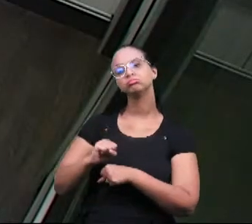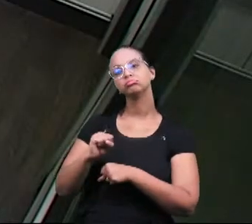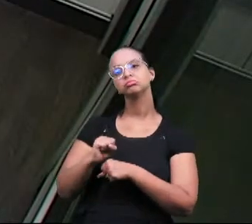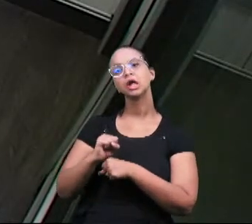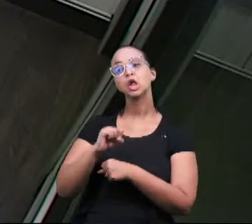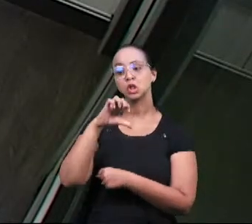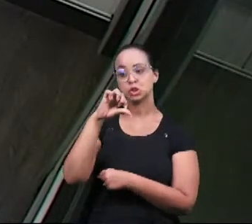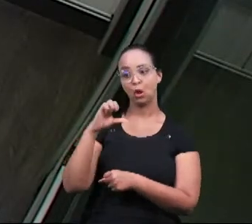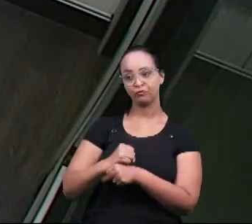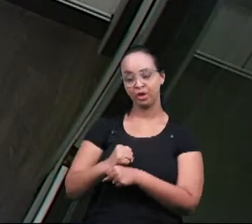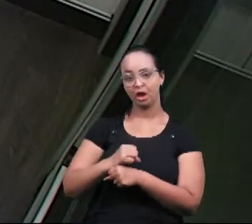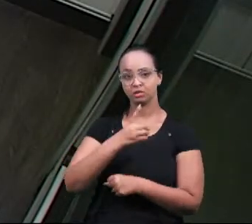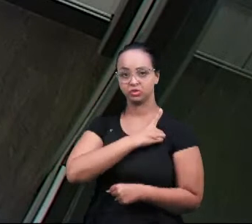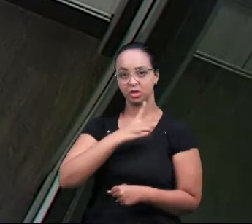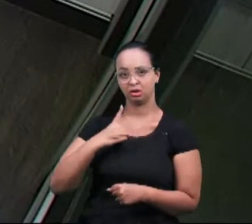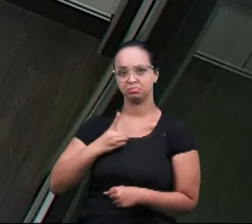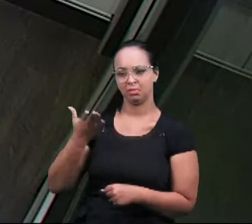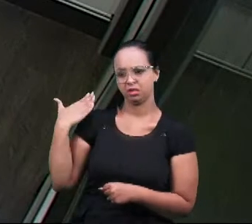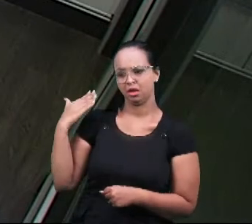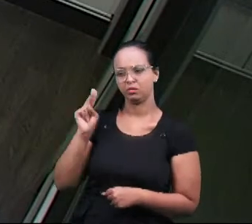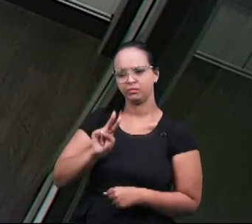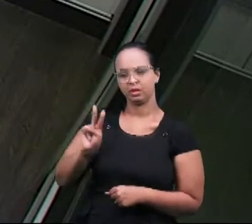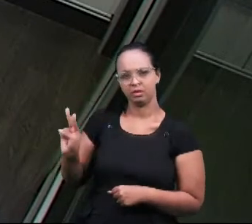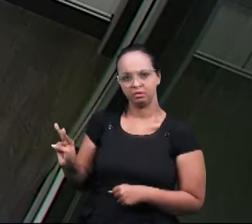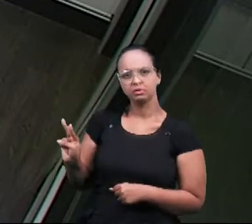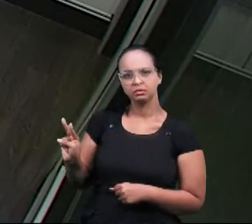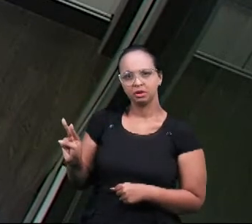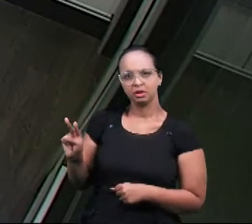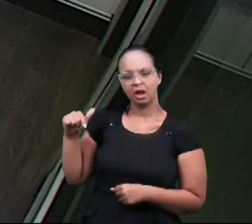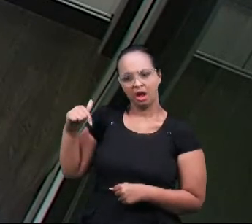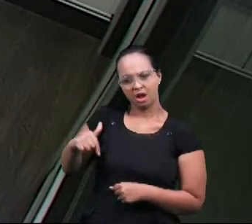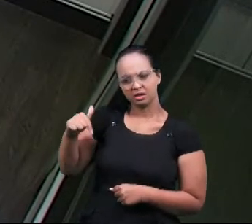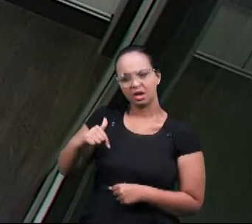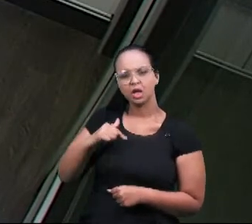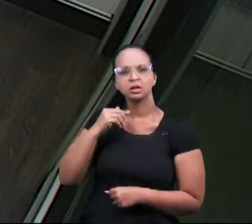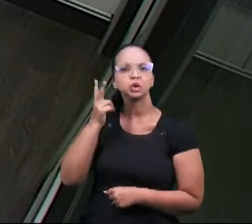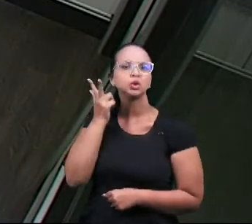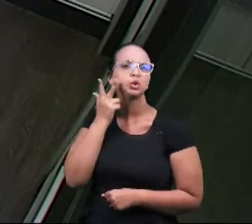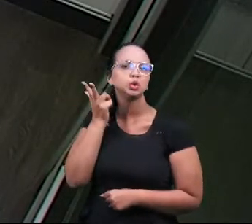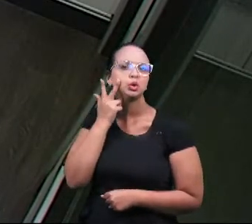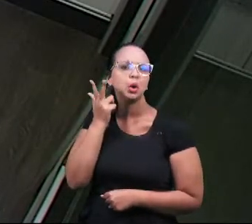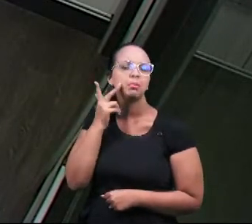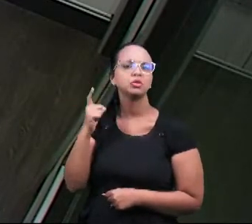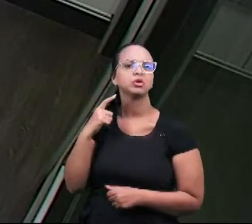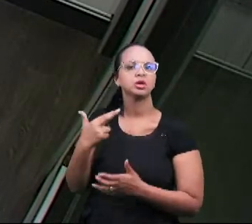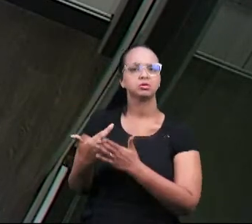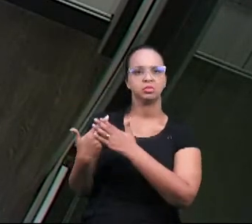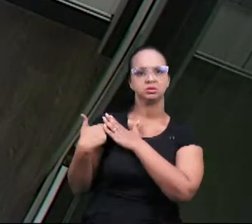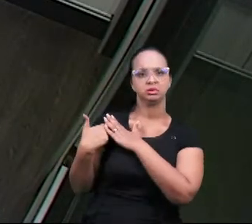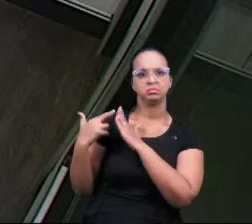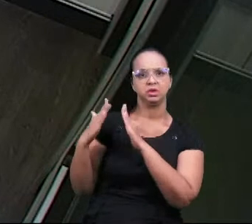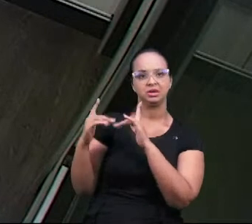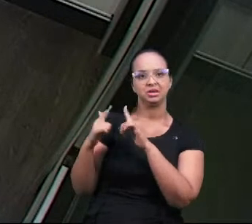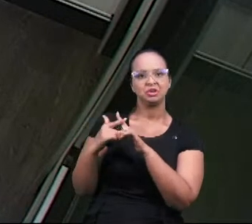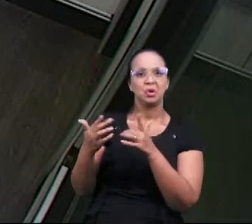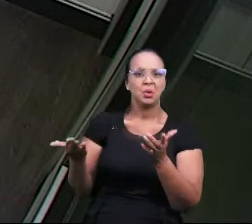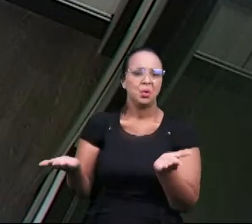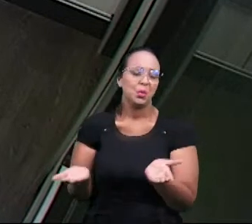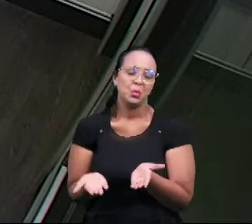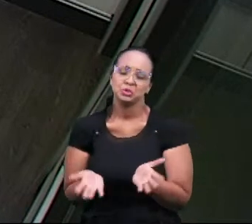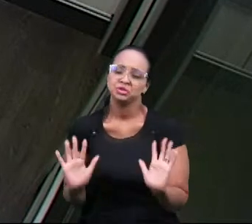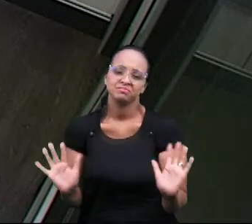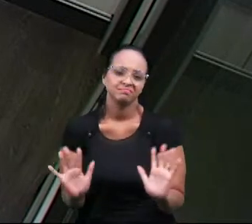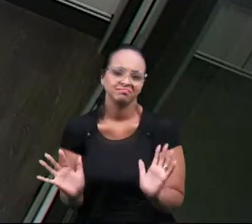Naquela época aqui em Vila Velha, era muito comum ter diáconos responsáveis por igreja. Hoje, como